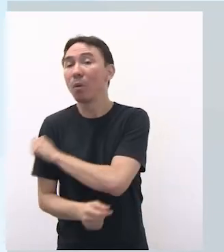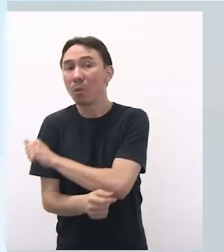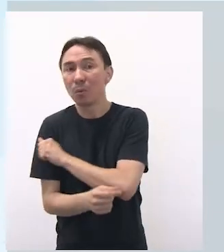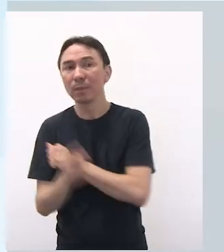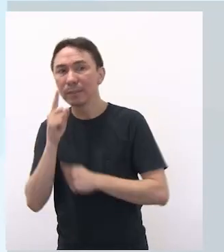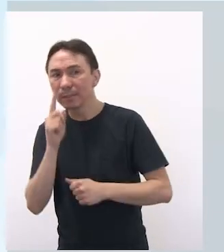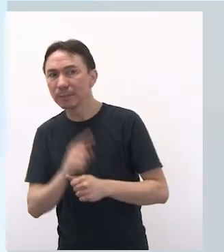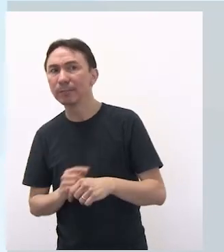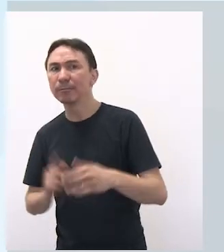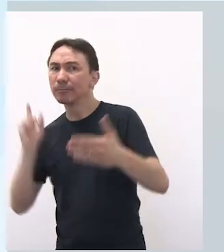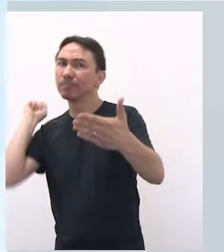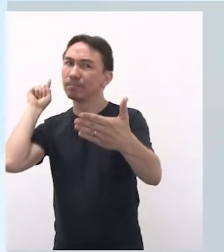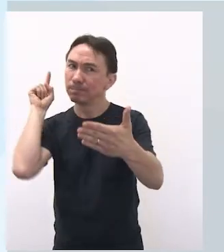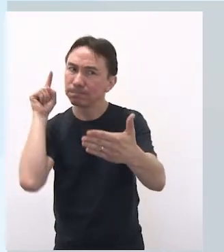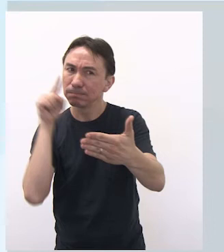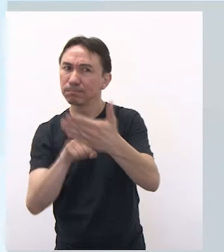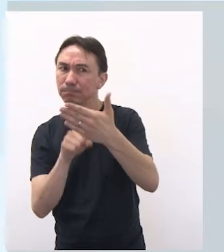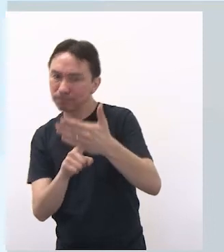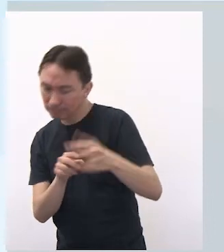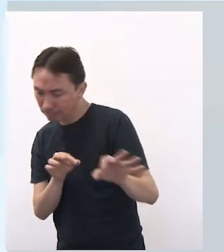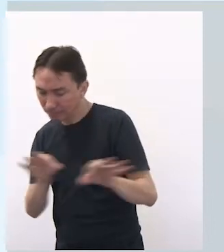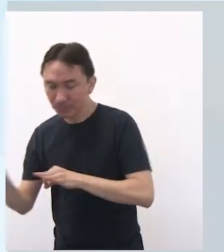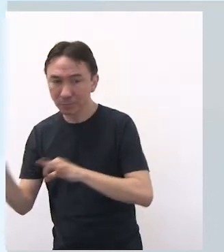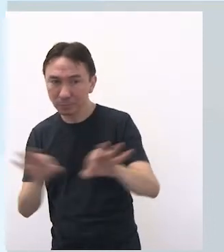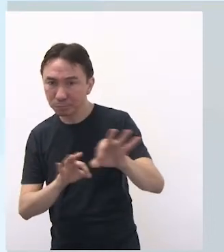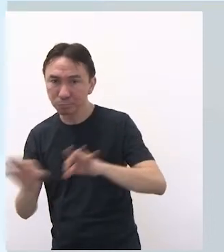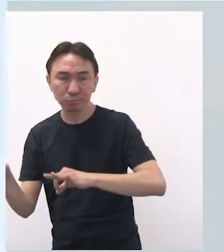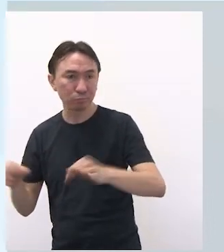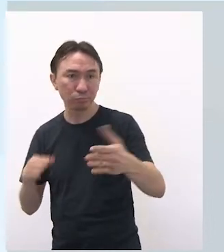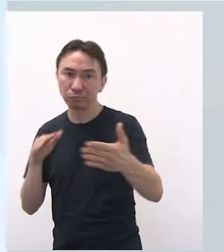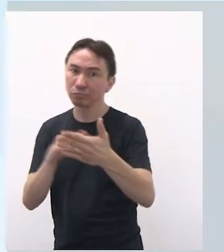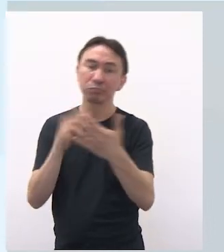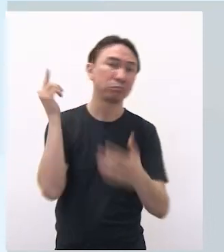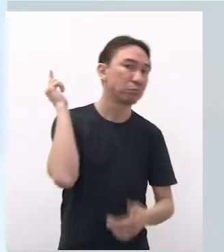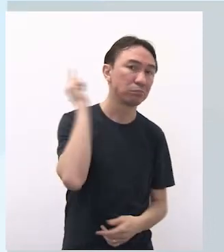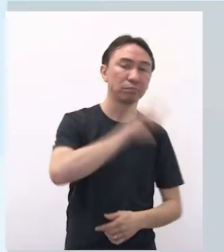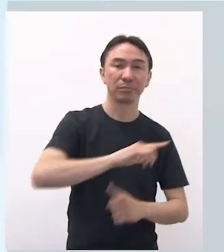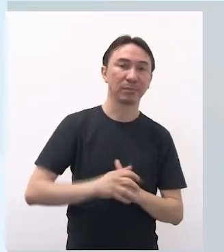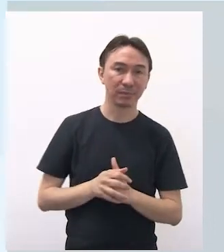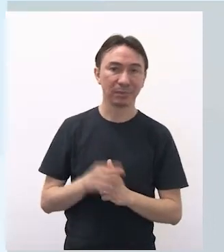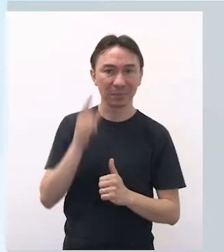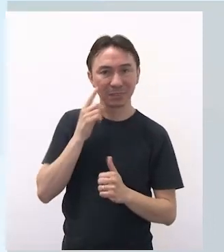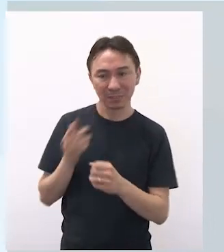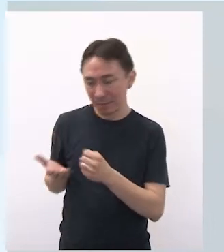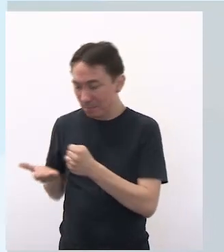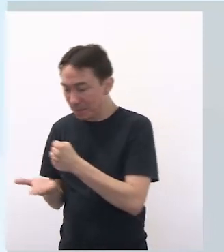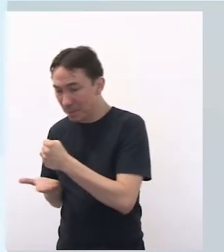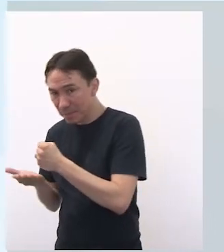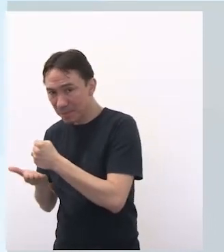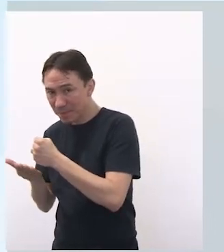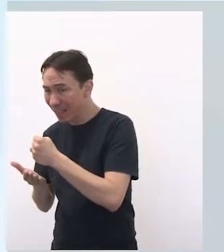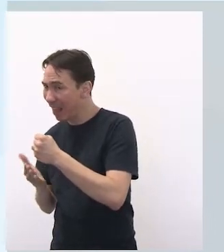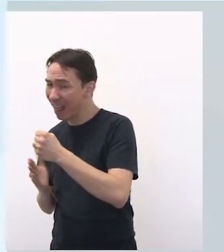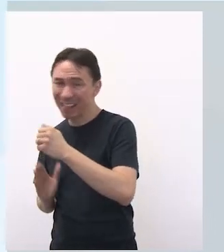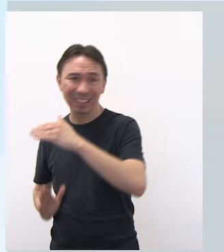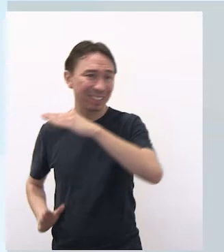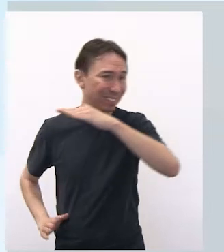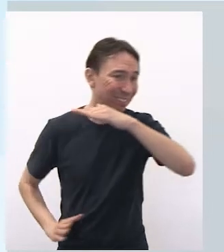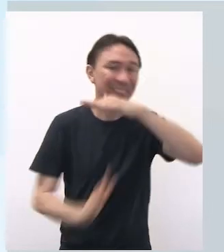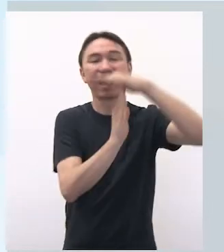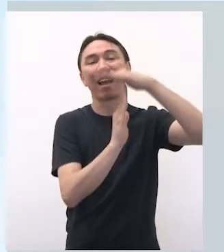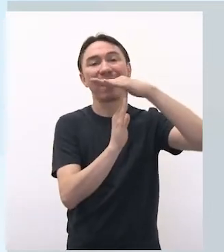que leva meu aluno a sair de um nível básico para um nível avançado, que leva o meu aluno